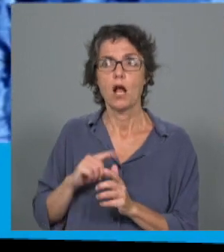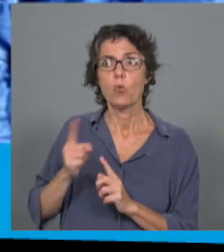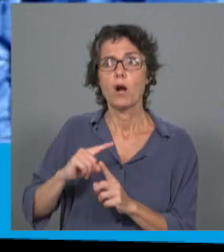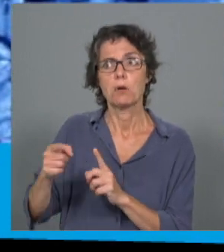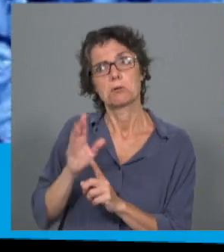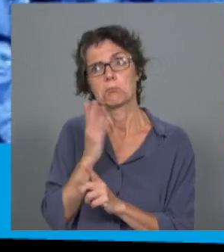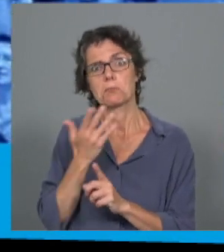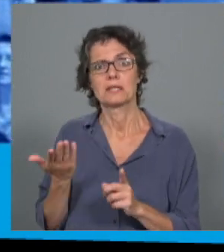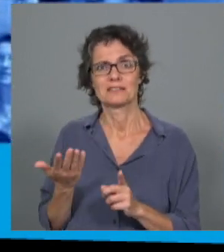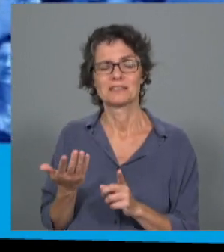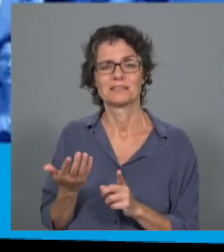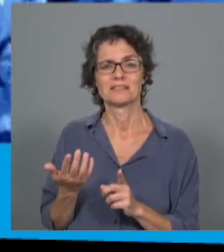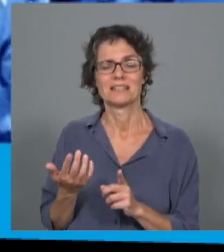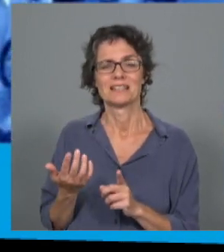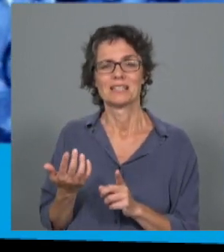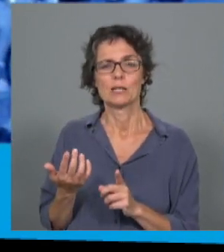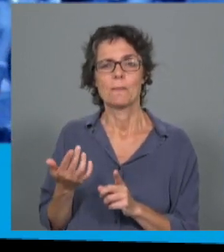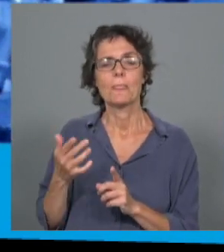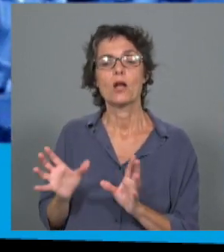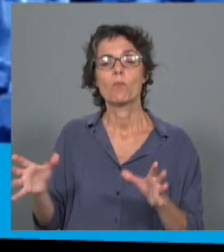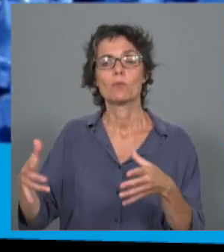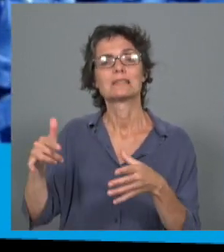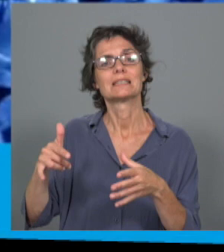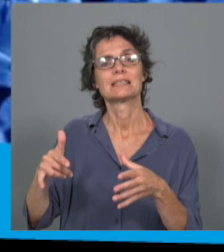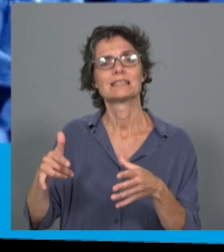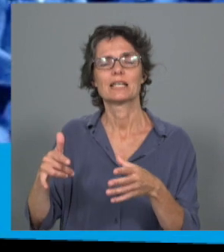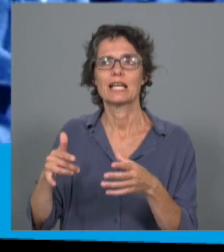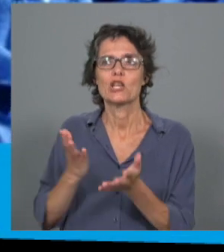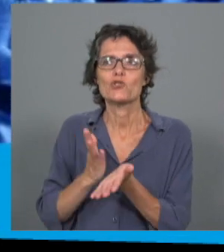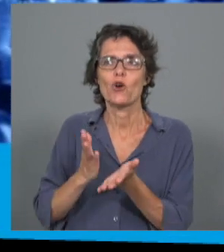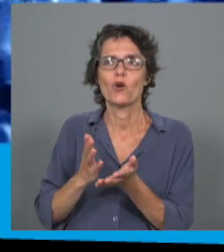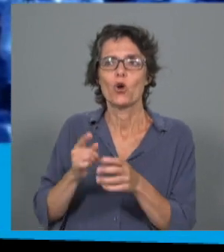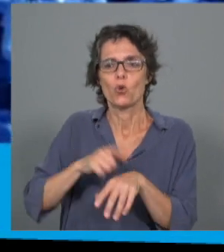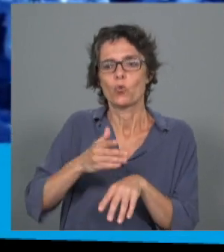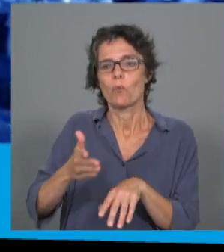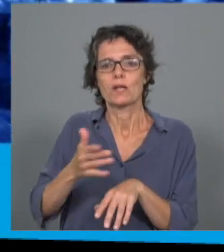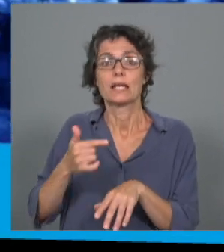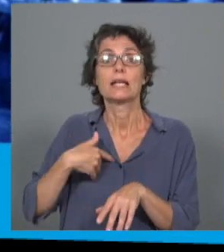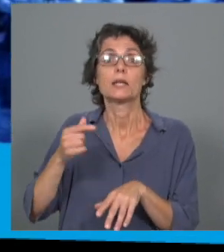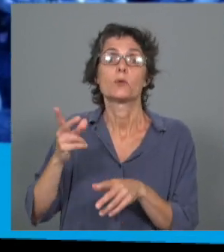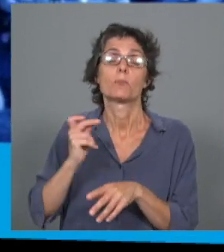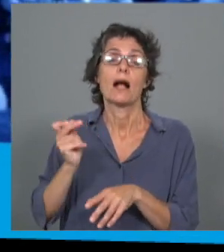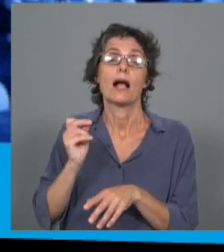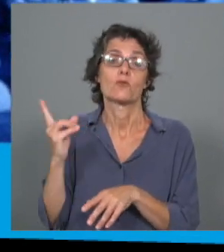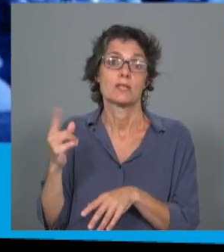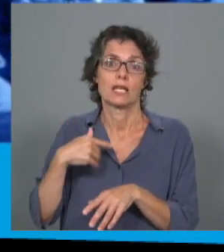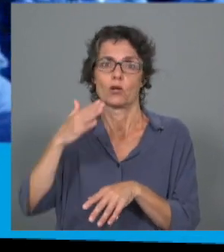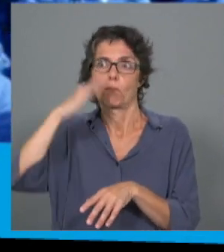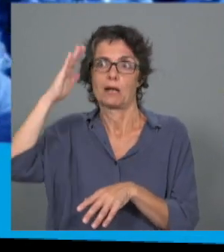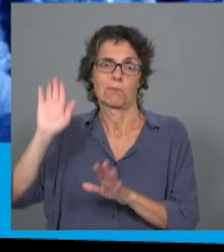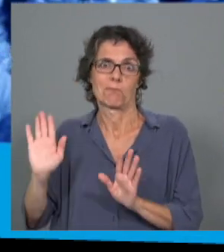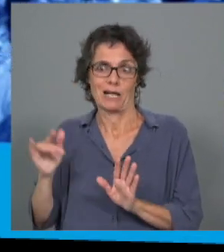isto é uma comunidade de passagem. Eu estou lá há 6 anos e neste momento sou o mais velho